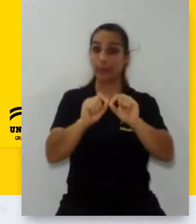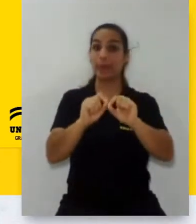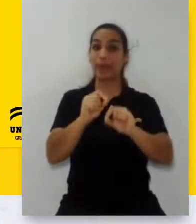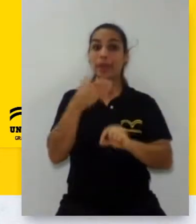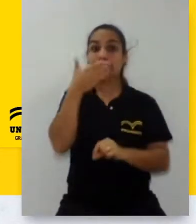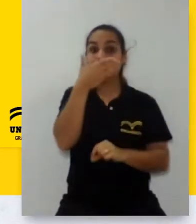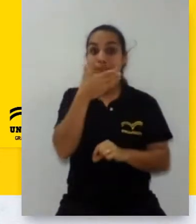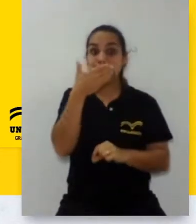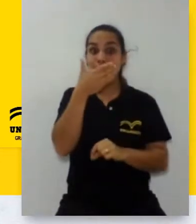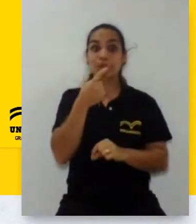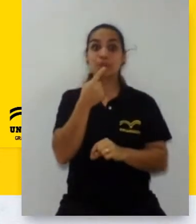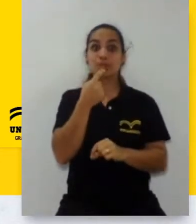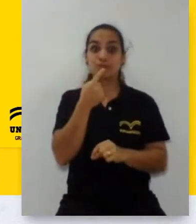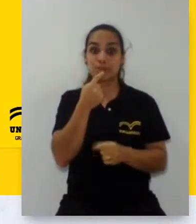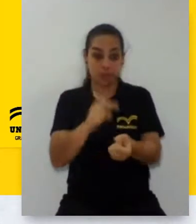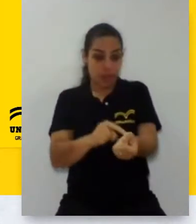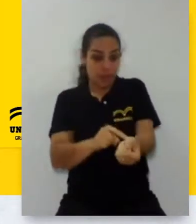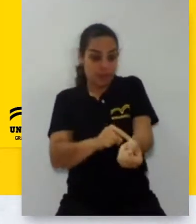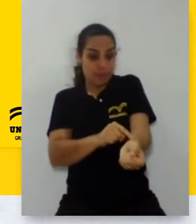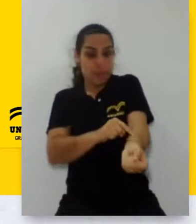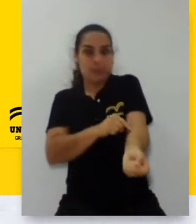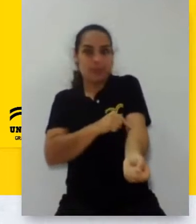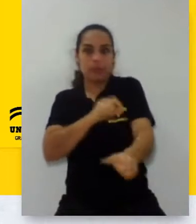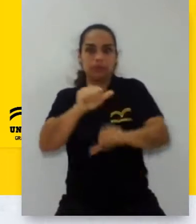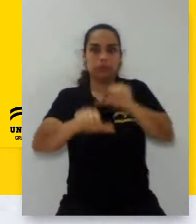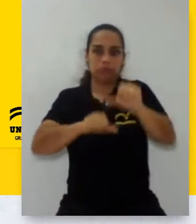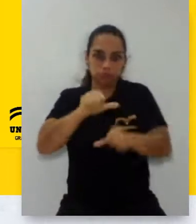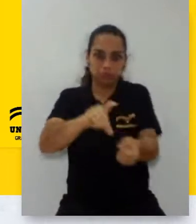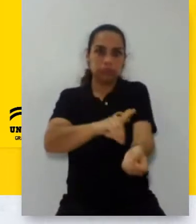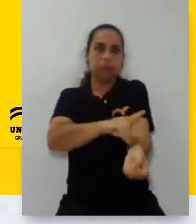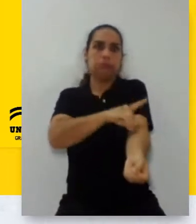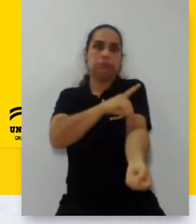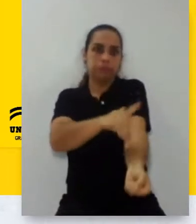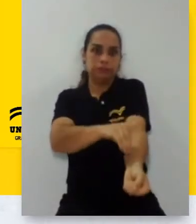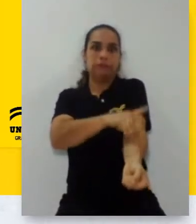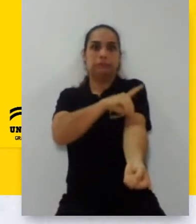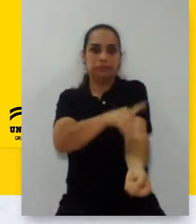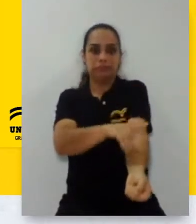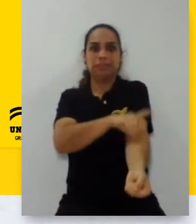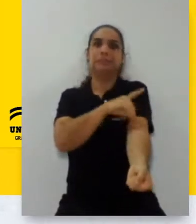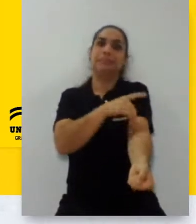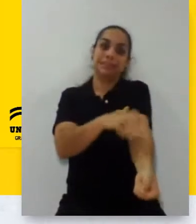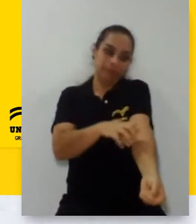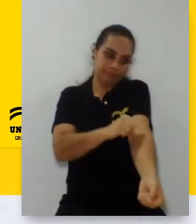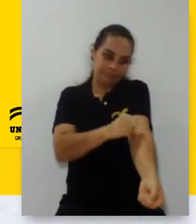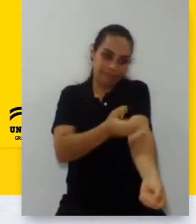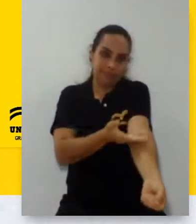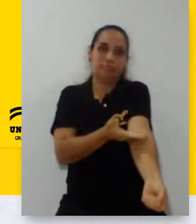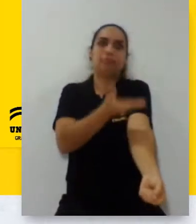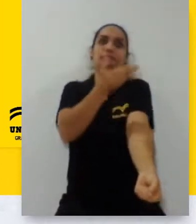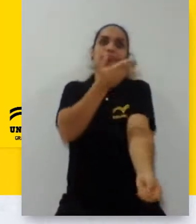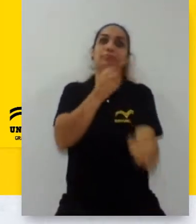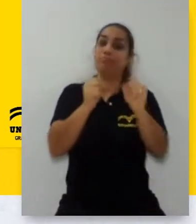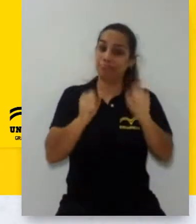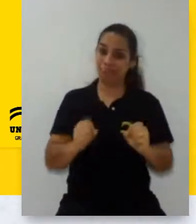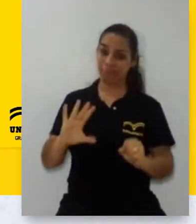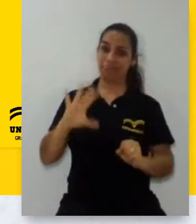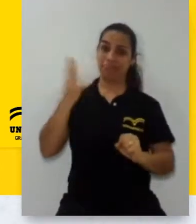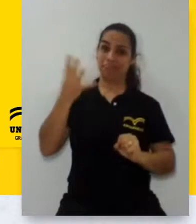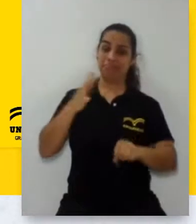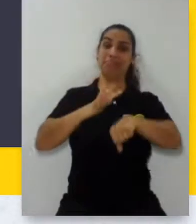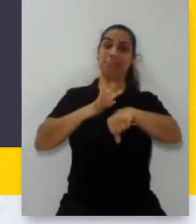então, a inatividade física como o principal fator de risco para causas de morte.